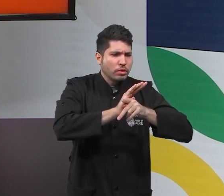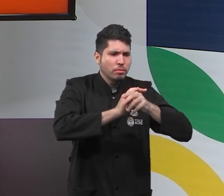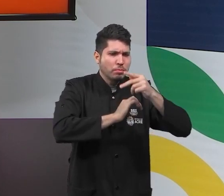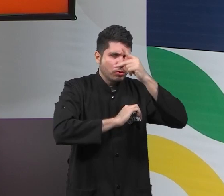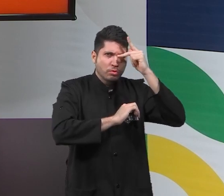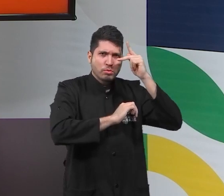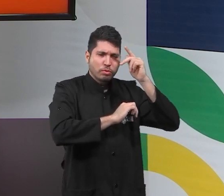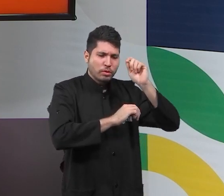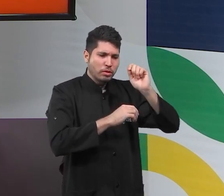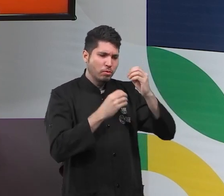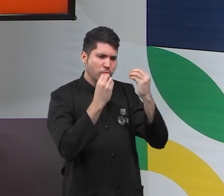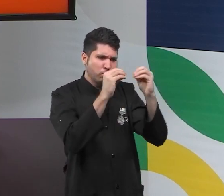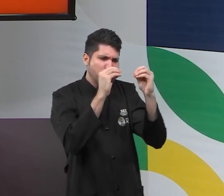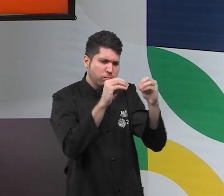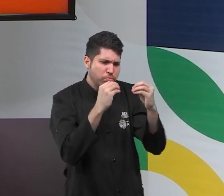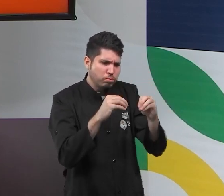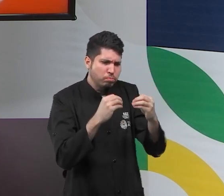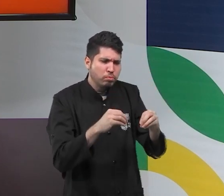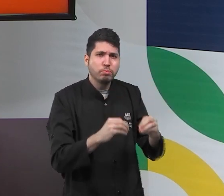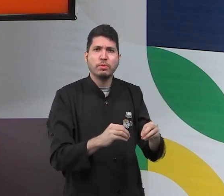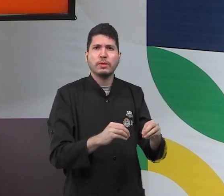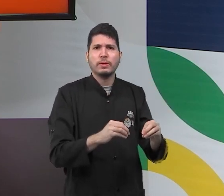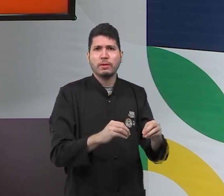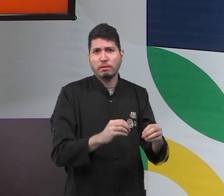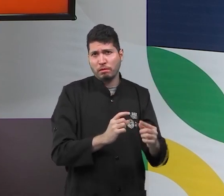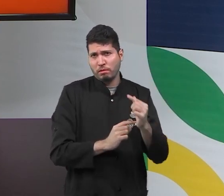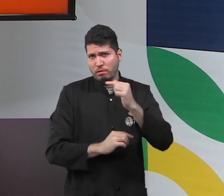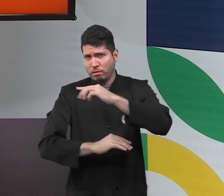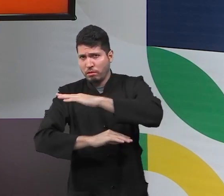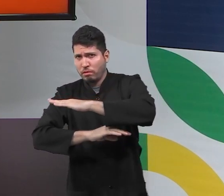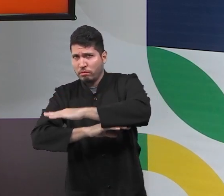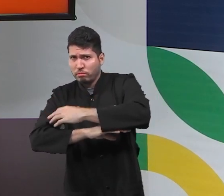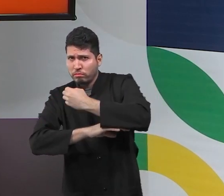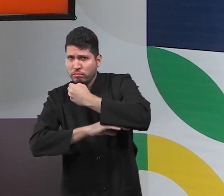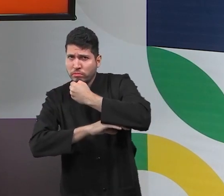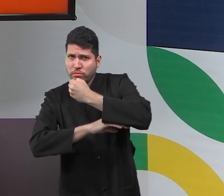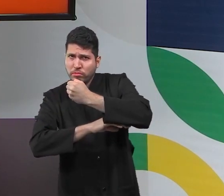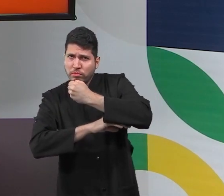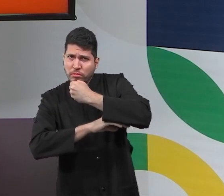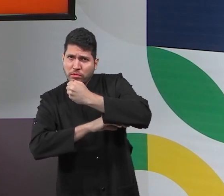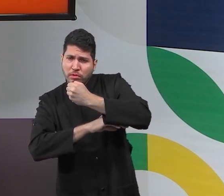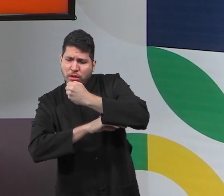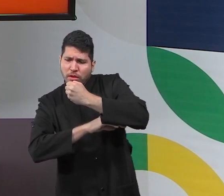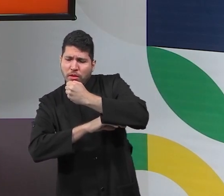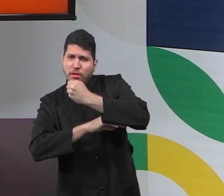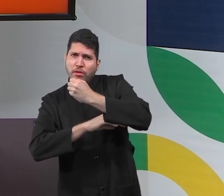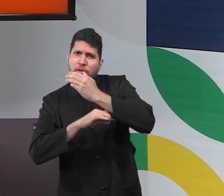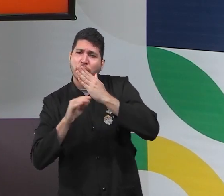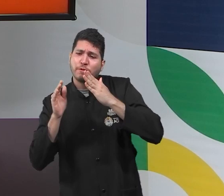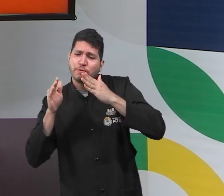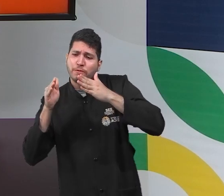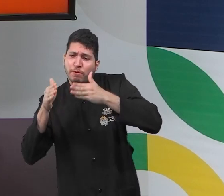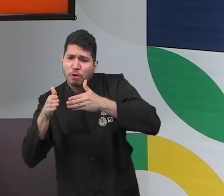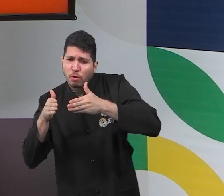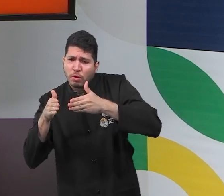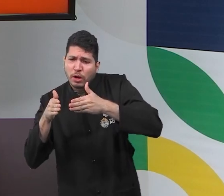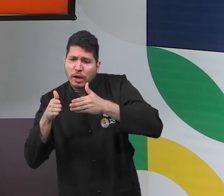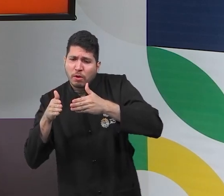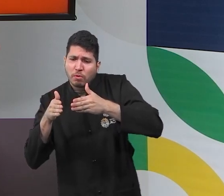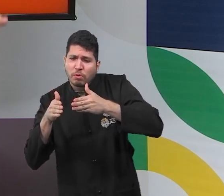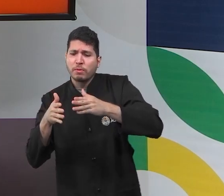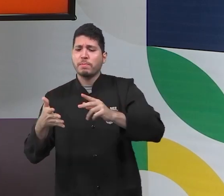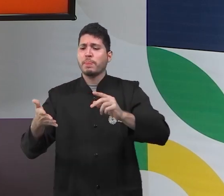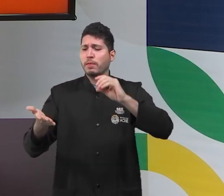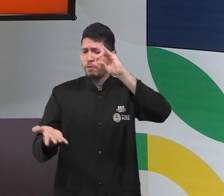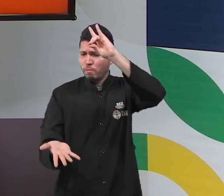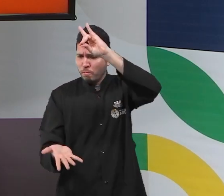colocando aqueles fatos. Diferentemente da reportagem da notícia, eles têm que se ater somente aos fatos, ou seja, ao que ocorreu. Eles